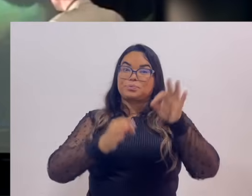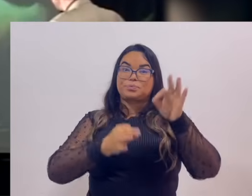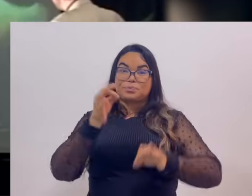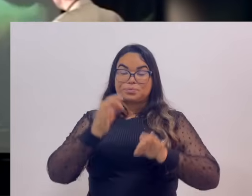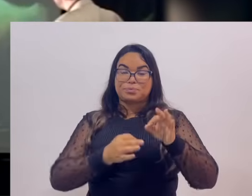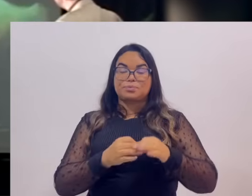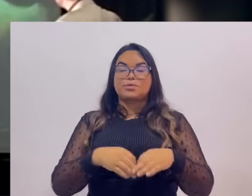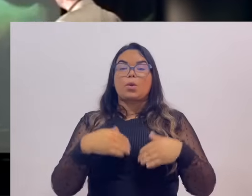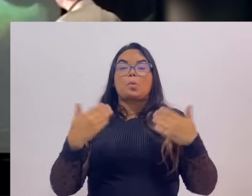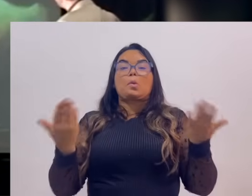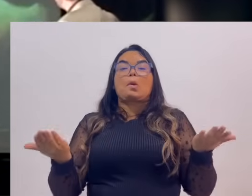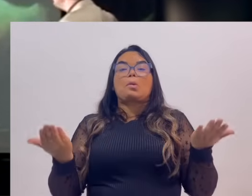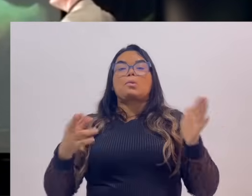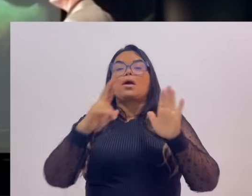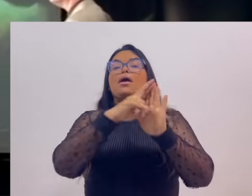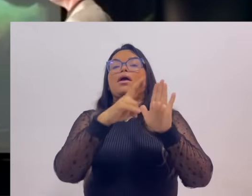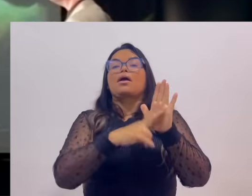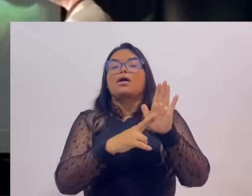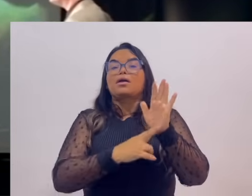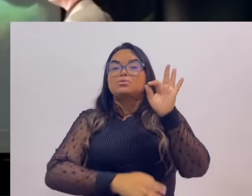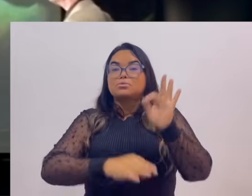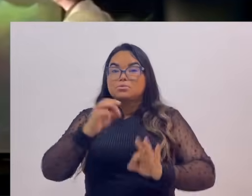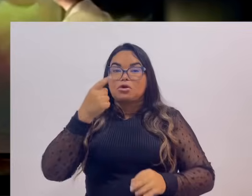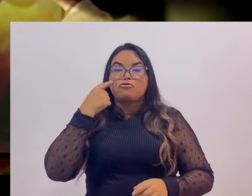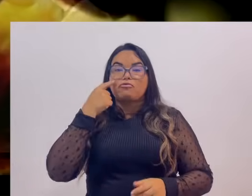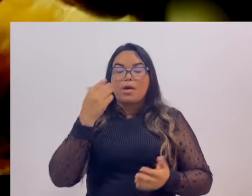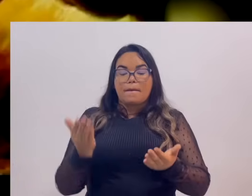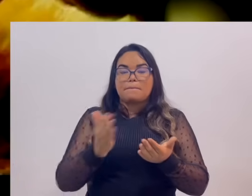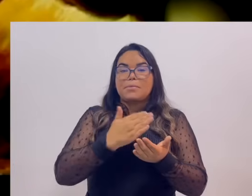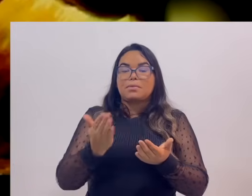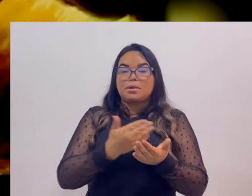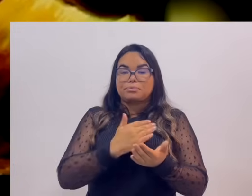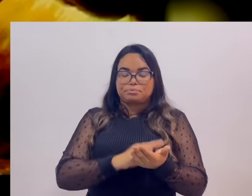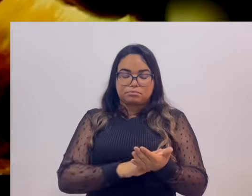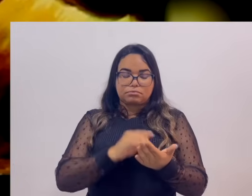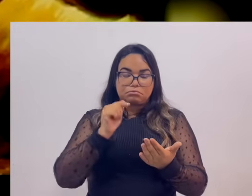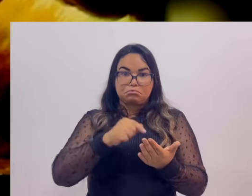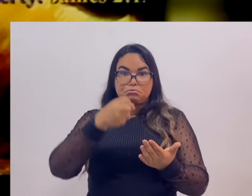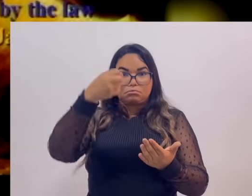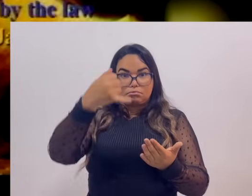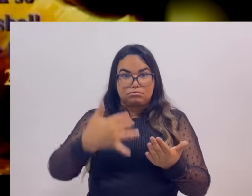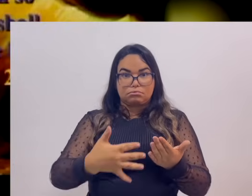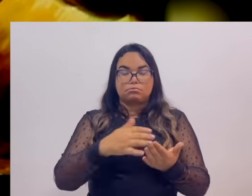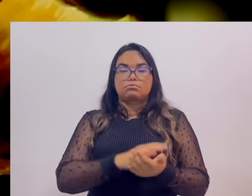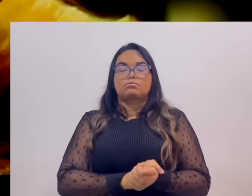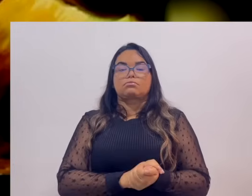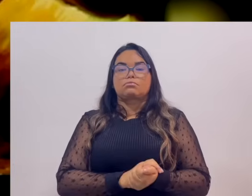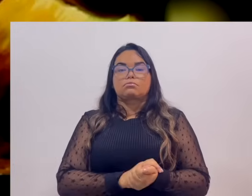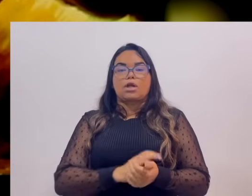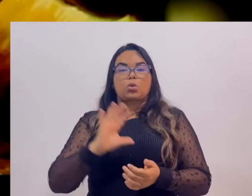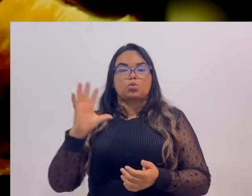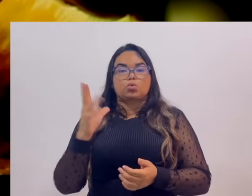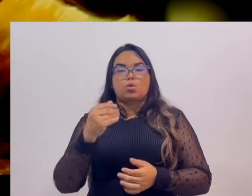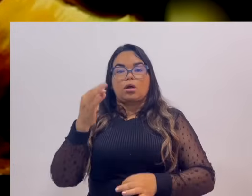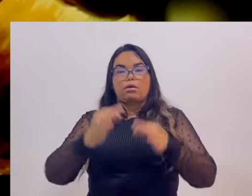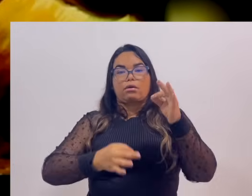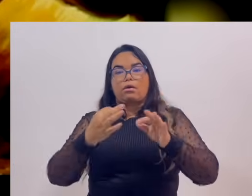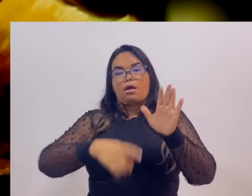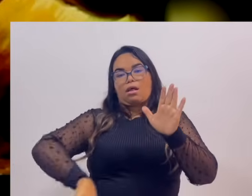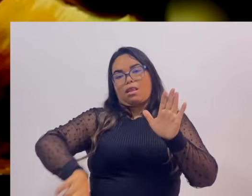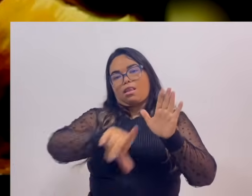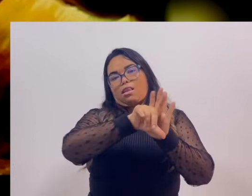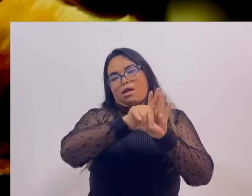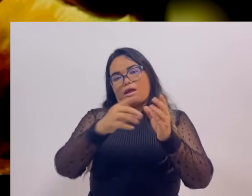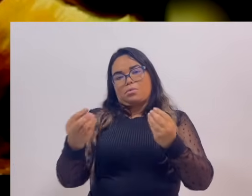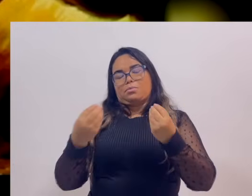glória porque é vinda a hora do seu juízo qual será a norma de julgamento? vamos perguntar vamos a Bíblia assim falar